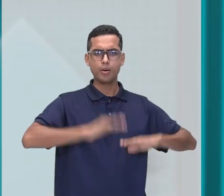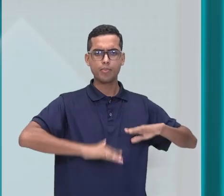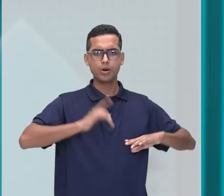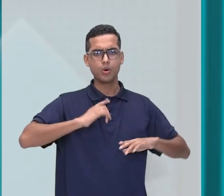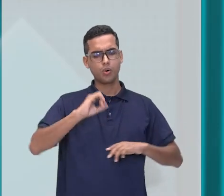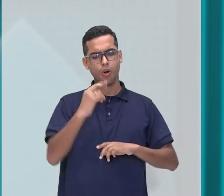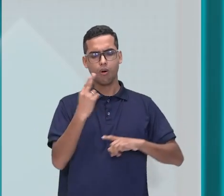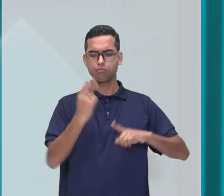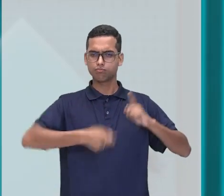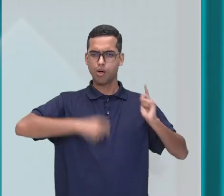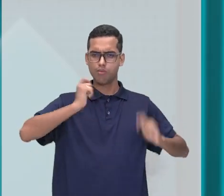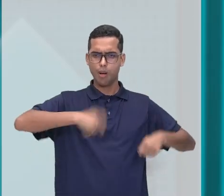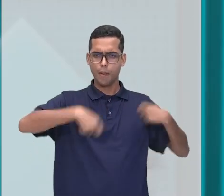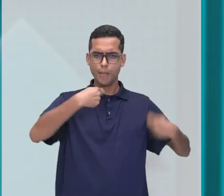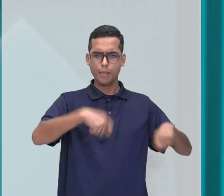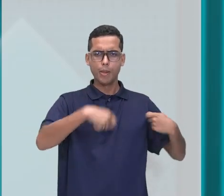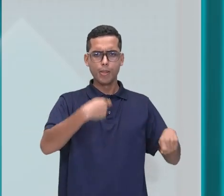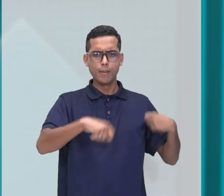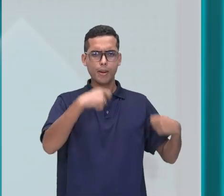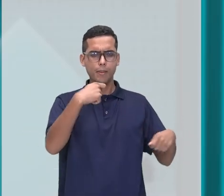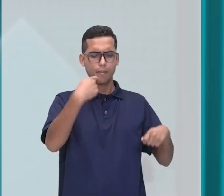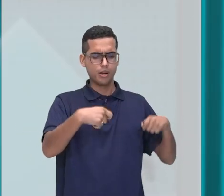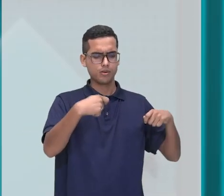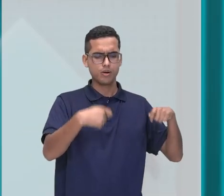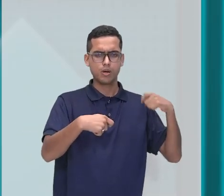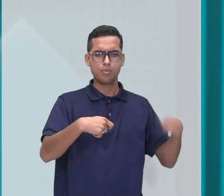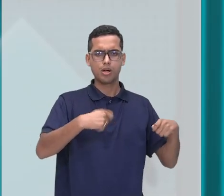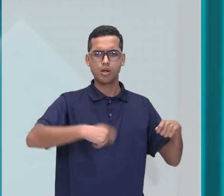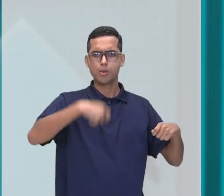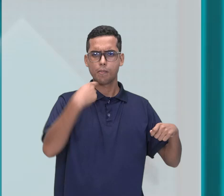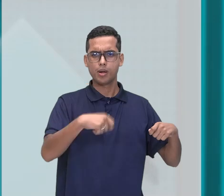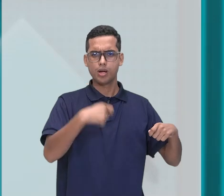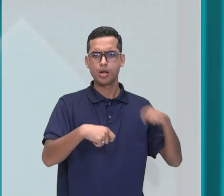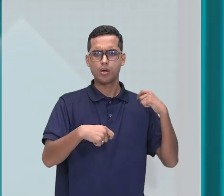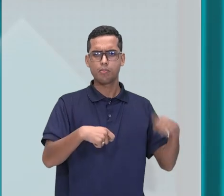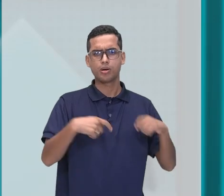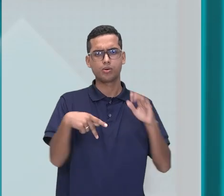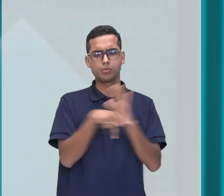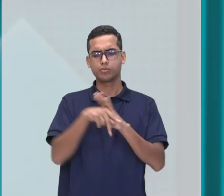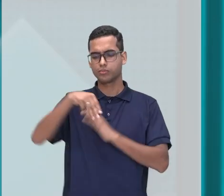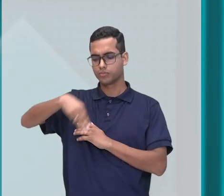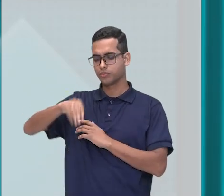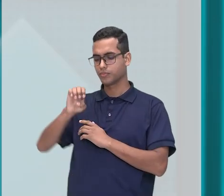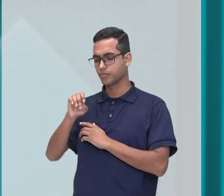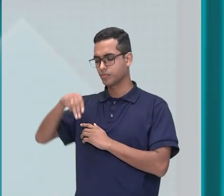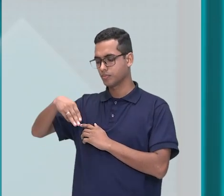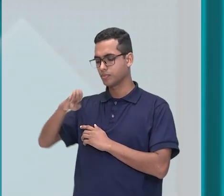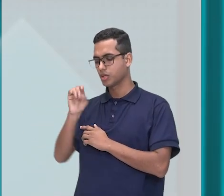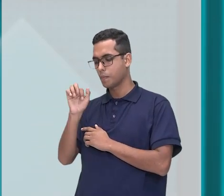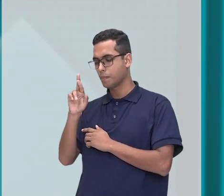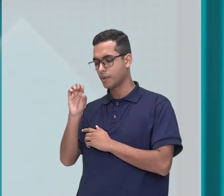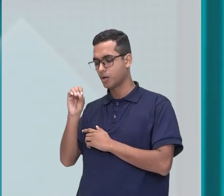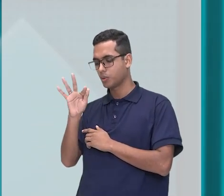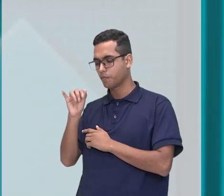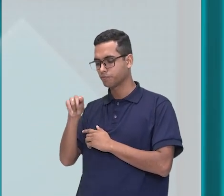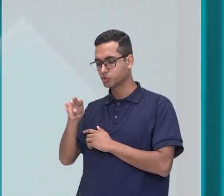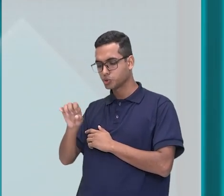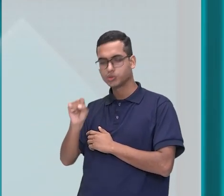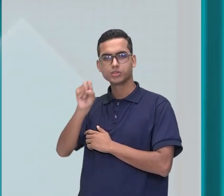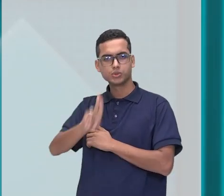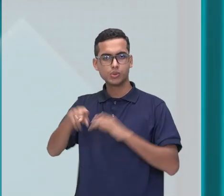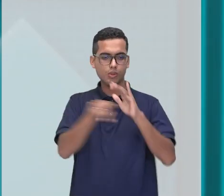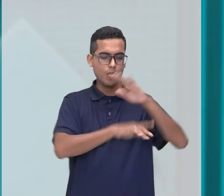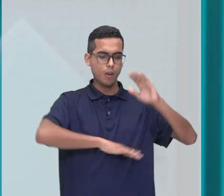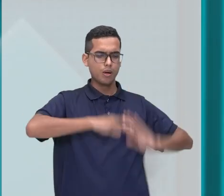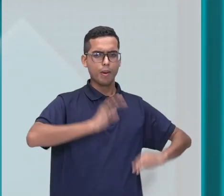os membranofones, que são aqueles que são tocados através de batidas, né? Através da mão